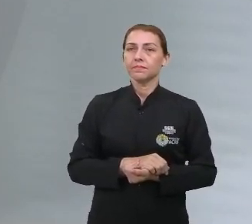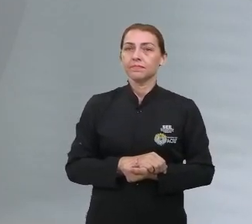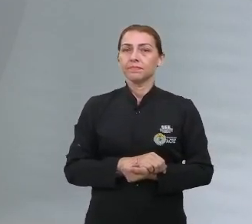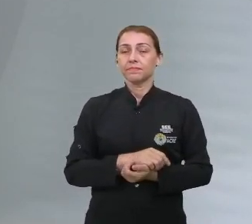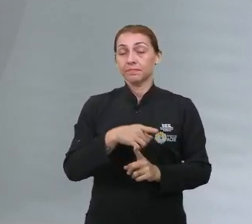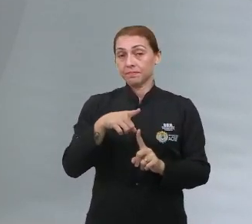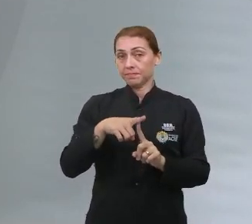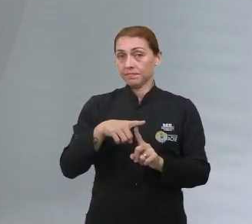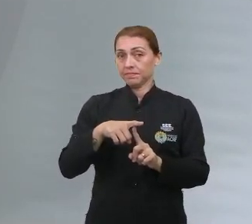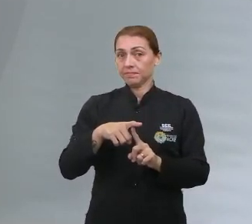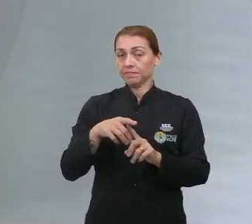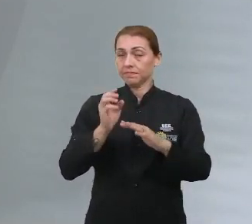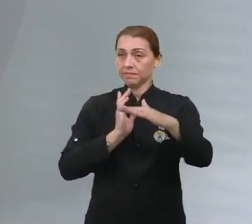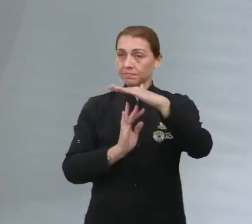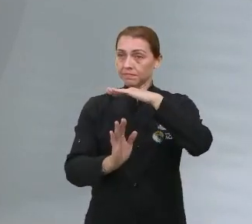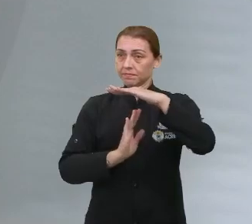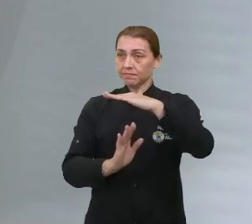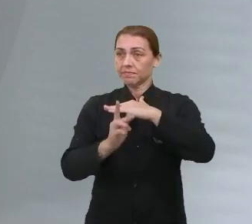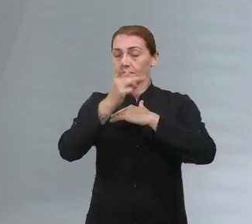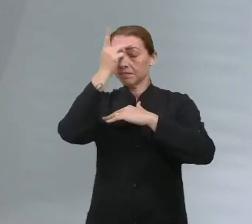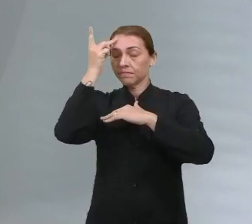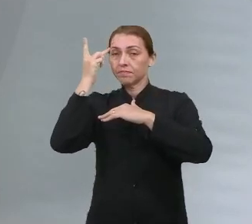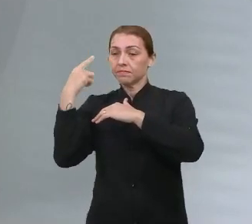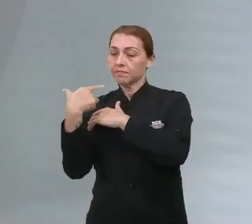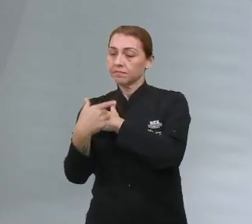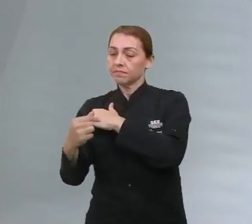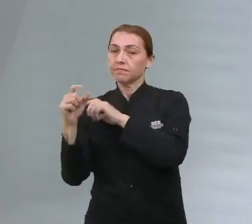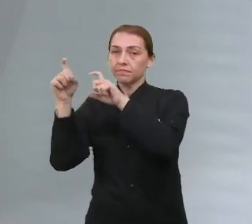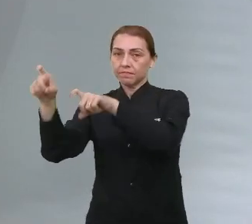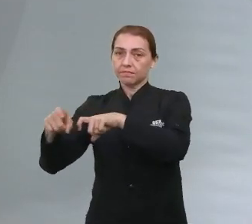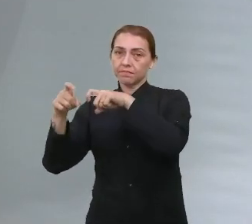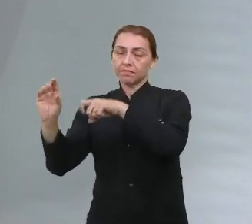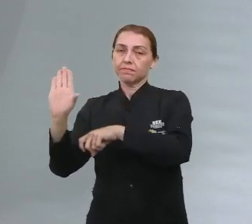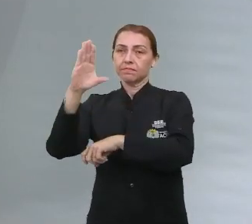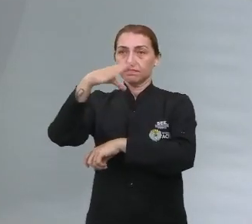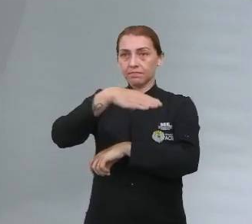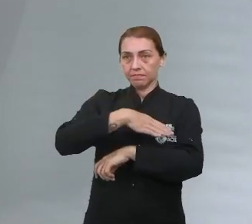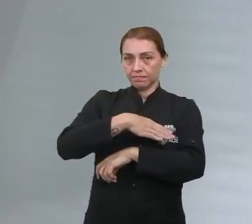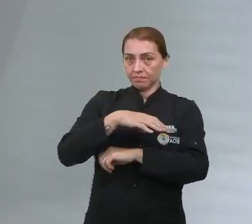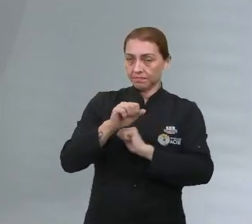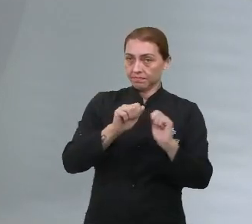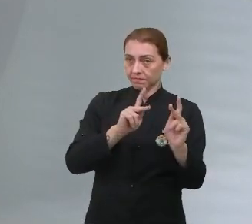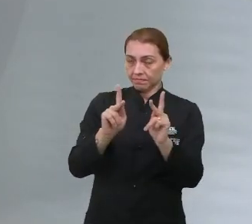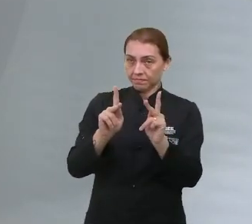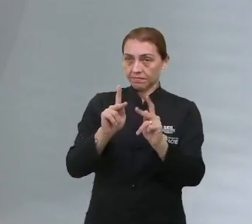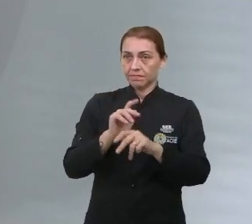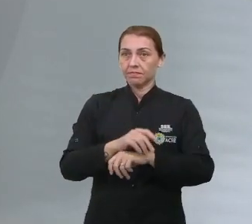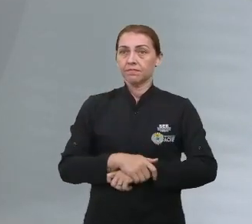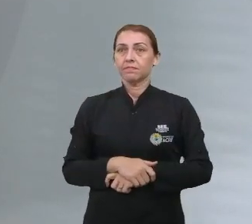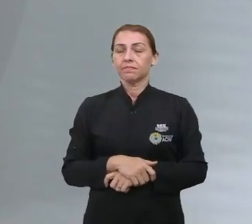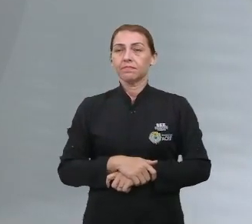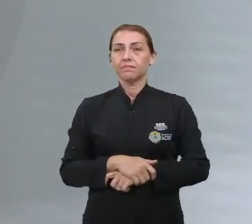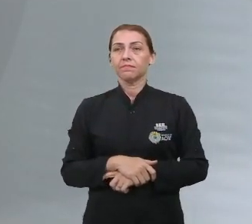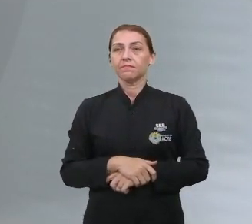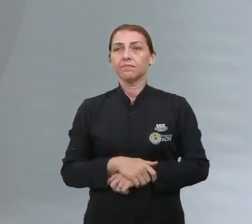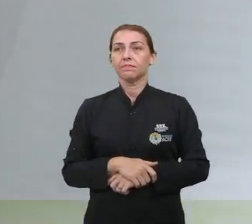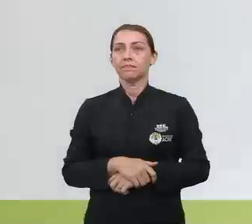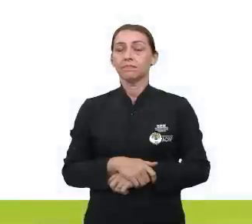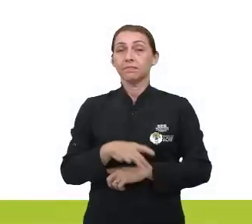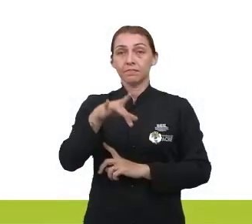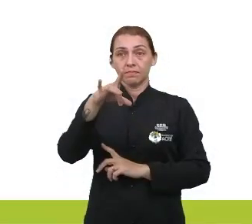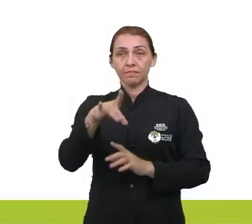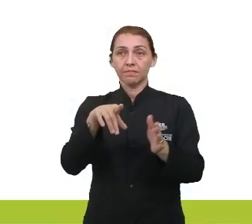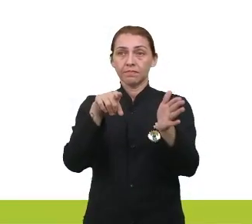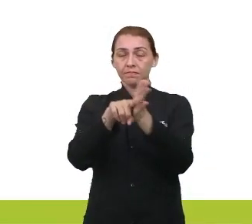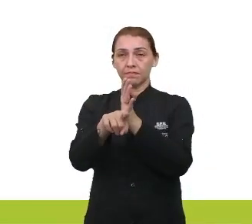de migração em que a pessoa sai do campo em direção à cidade. Ok? Pessoal, então nós vamos para a